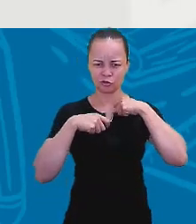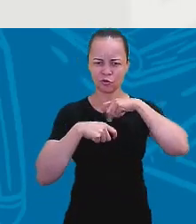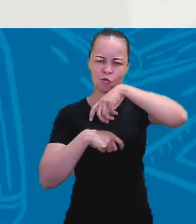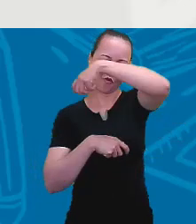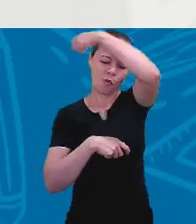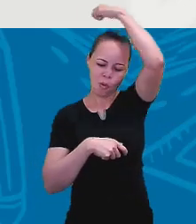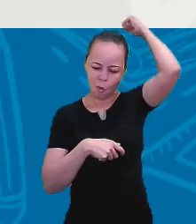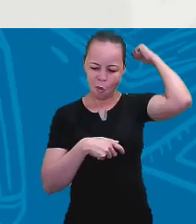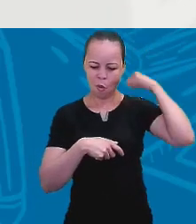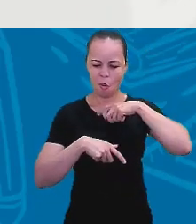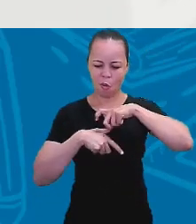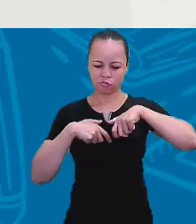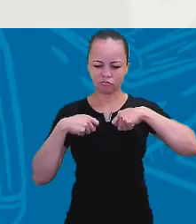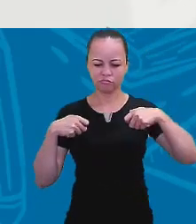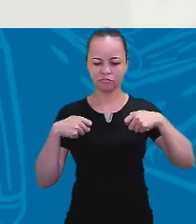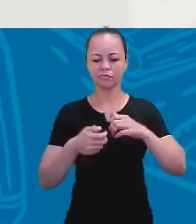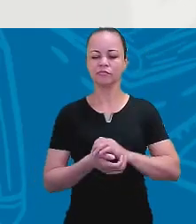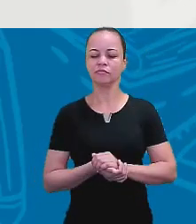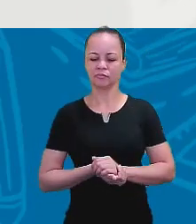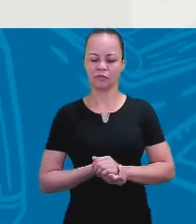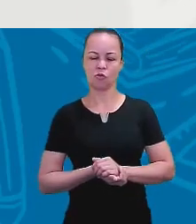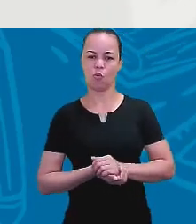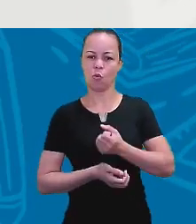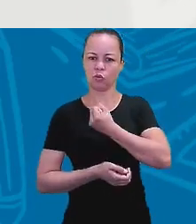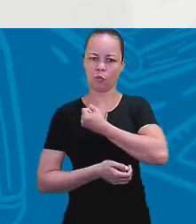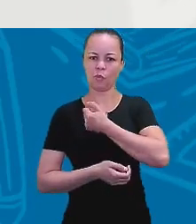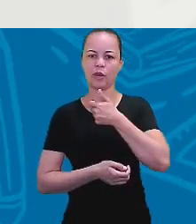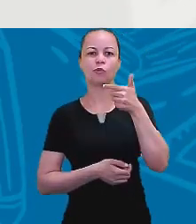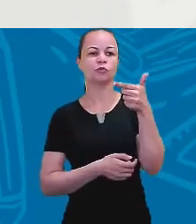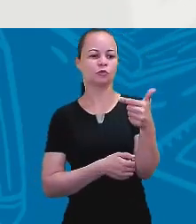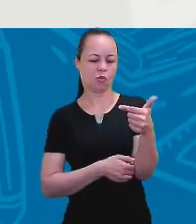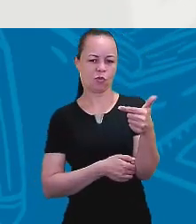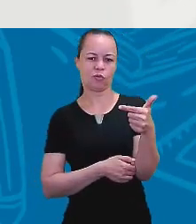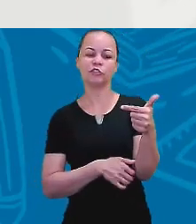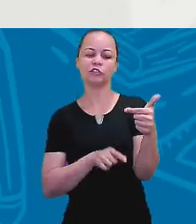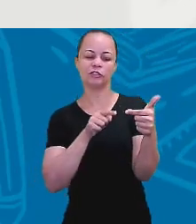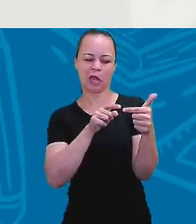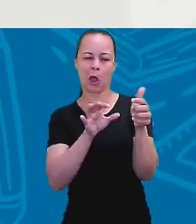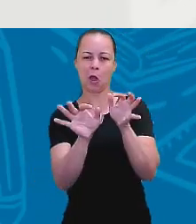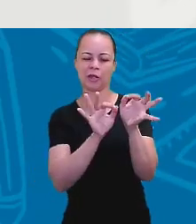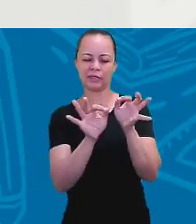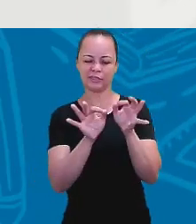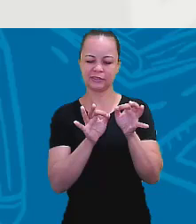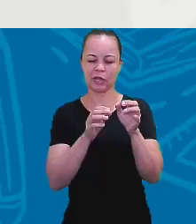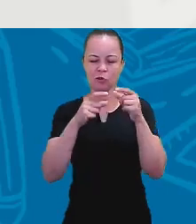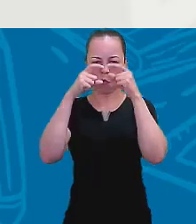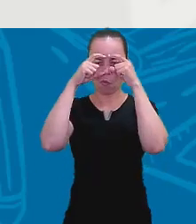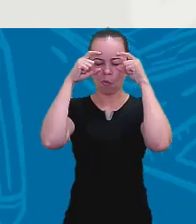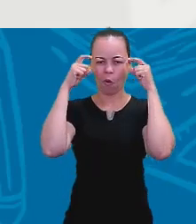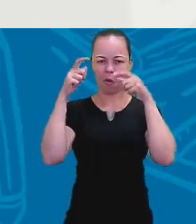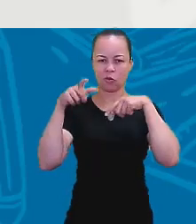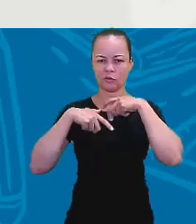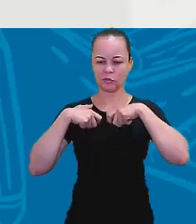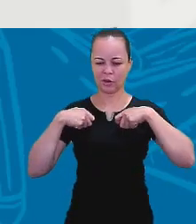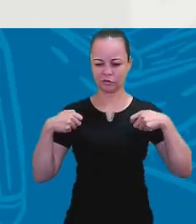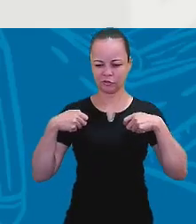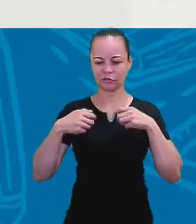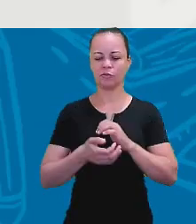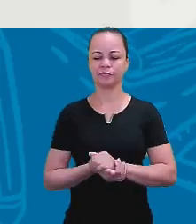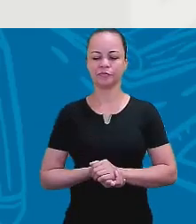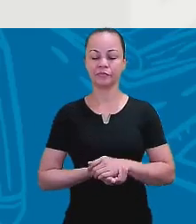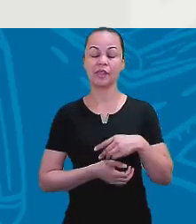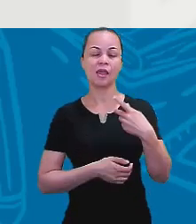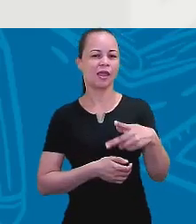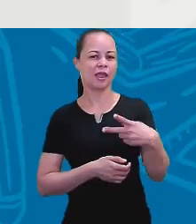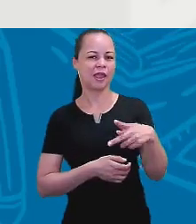número 2. Ele está preparado, olha, com óculos e um cachecol bem bonito também. Esse é o número